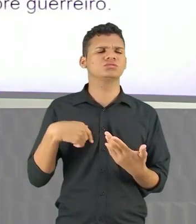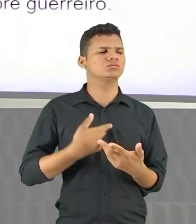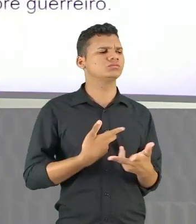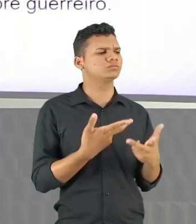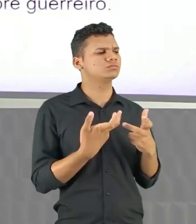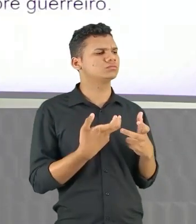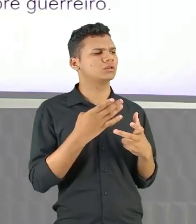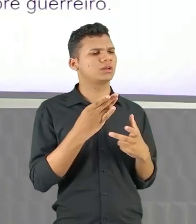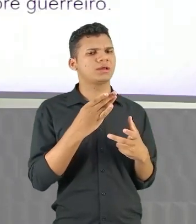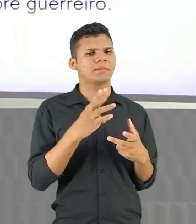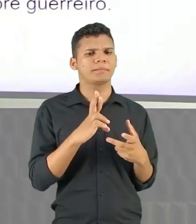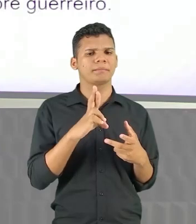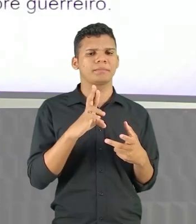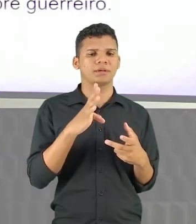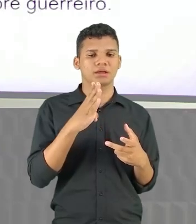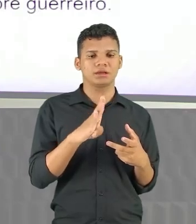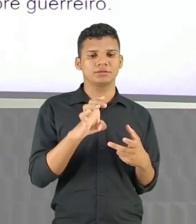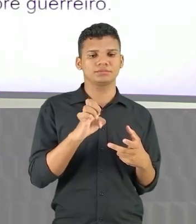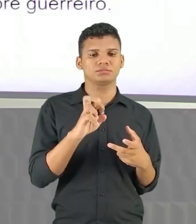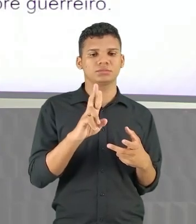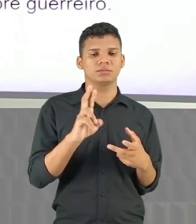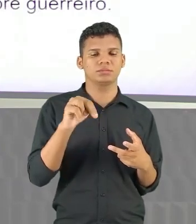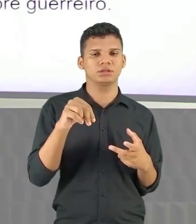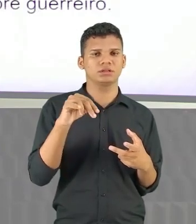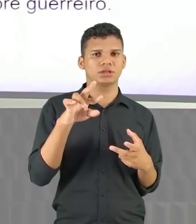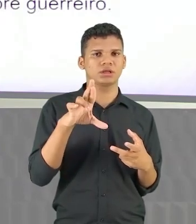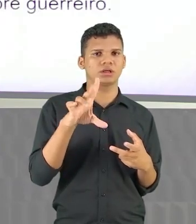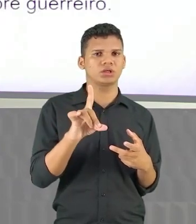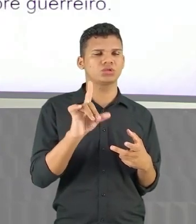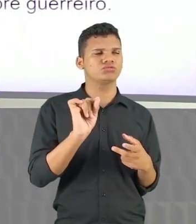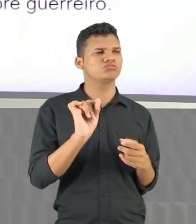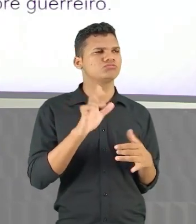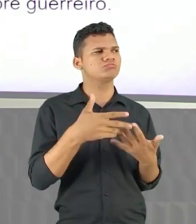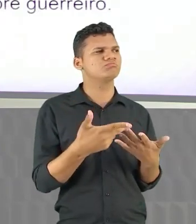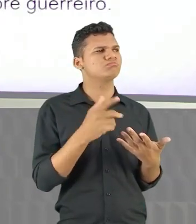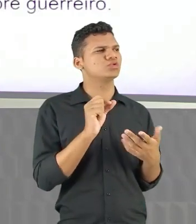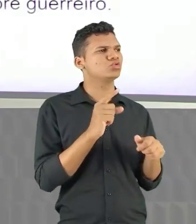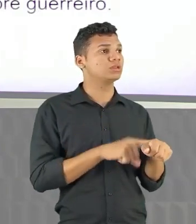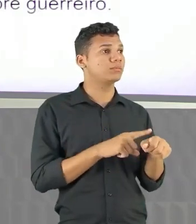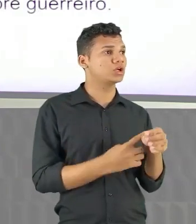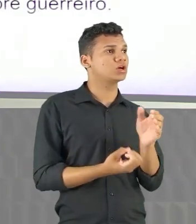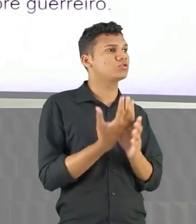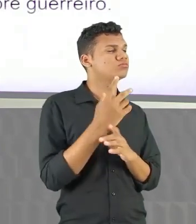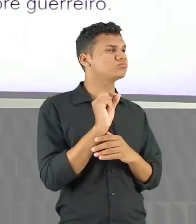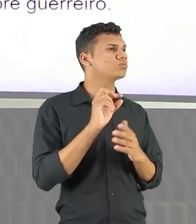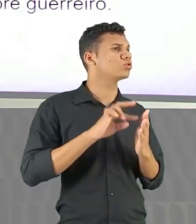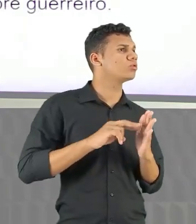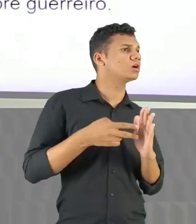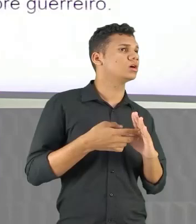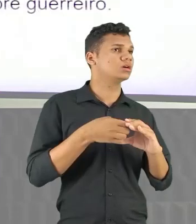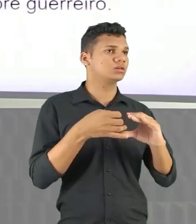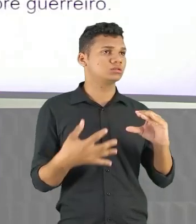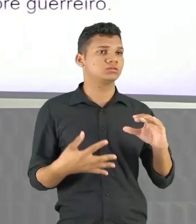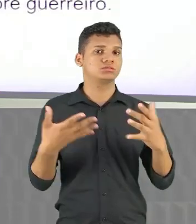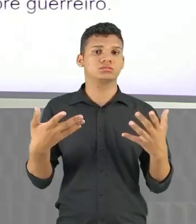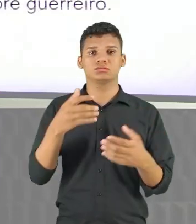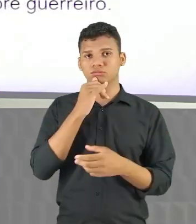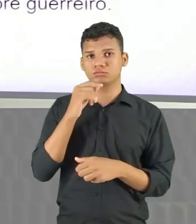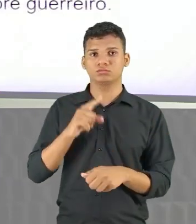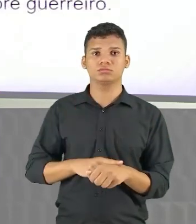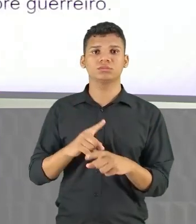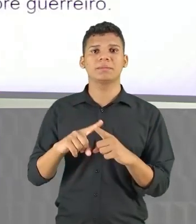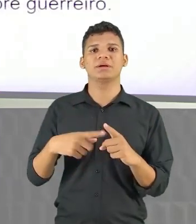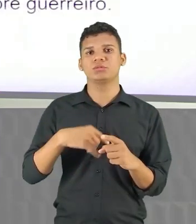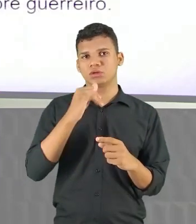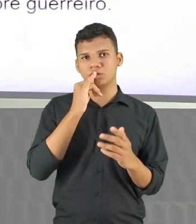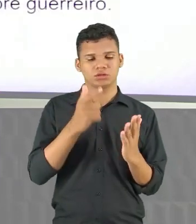no período da produção dele? Isso tudo pode influenciar na produção literária dessa época. Não é que a literatura é